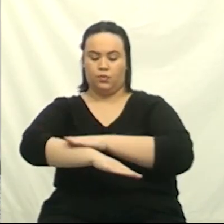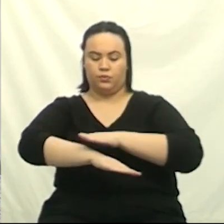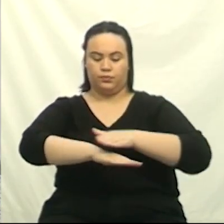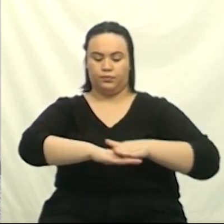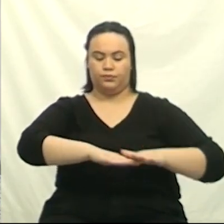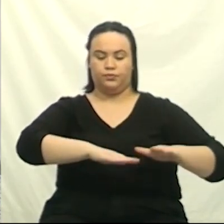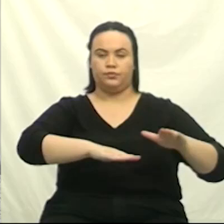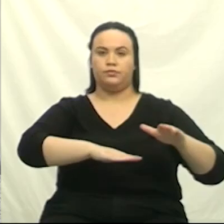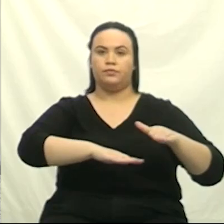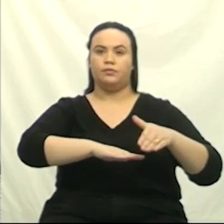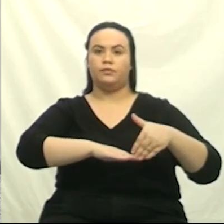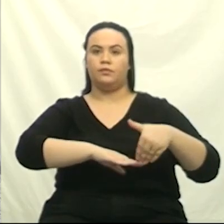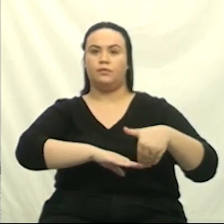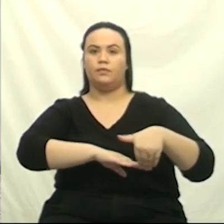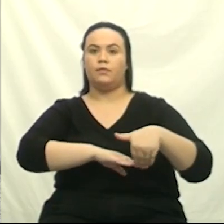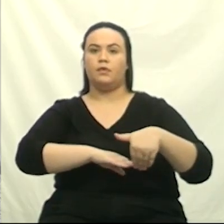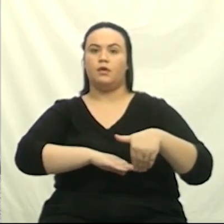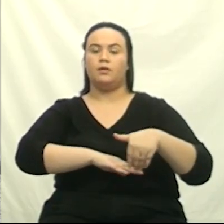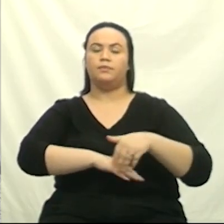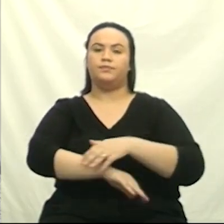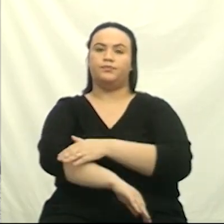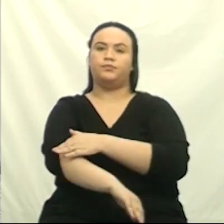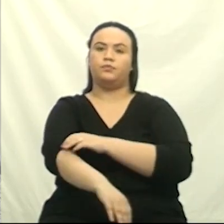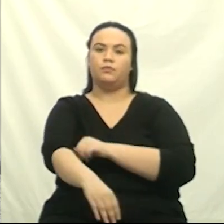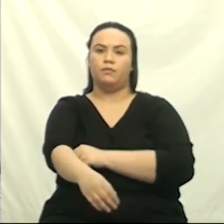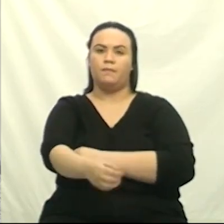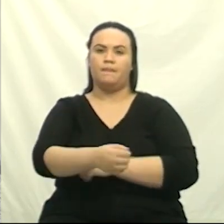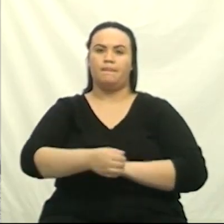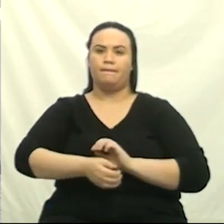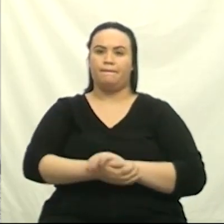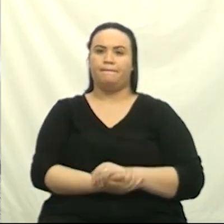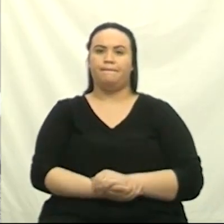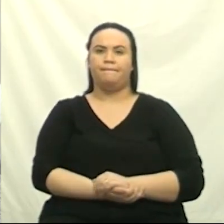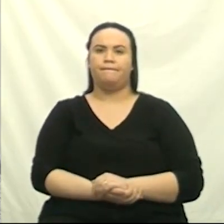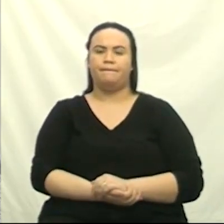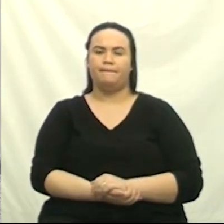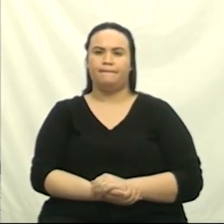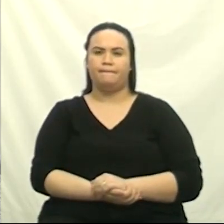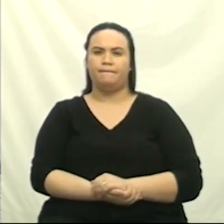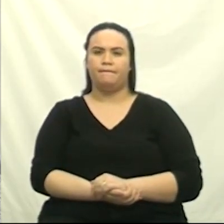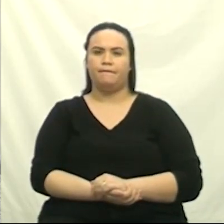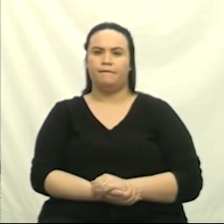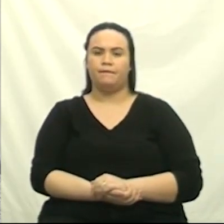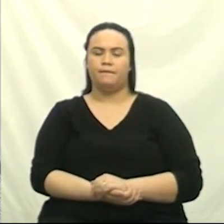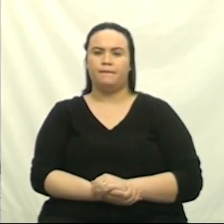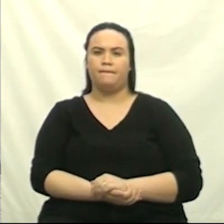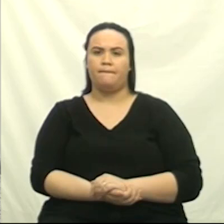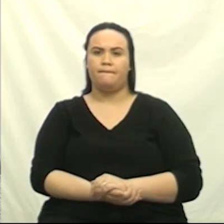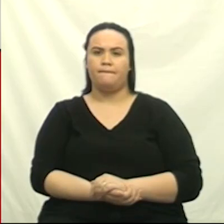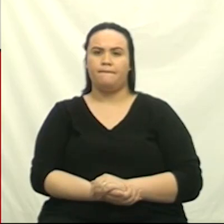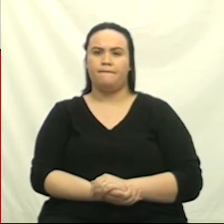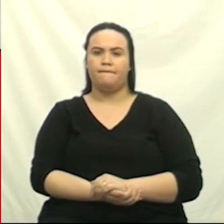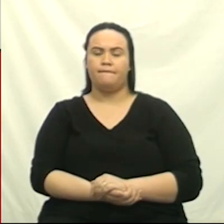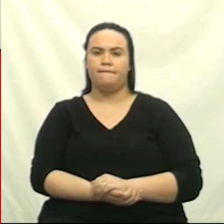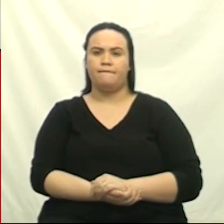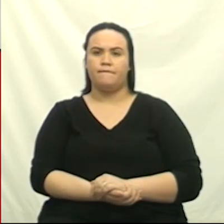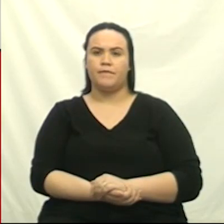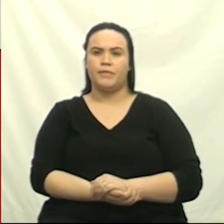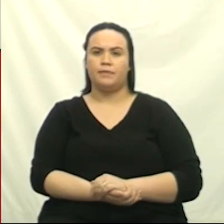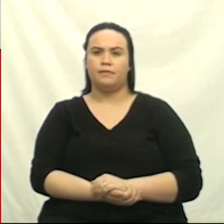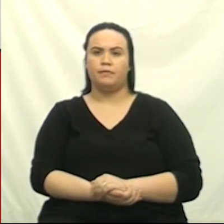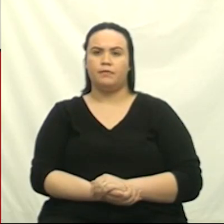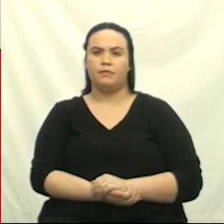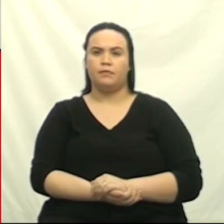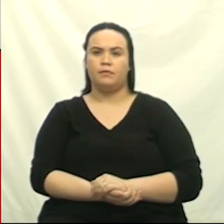trânsito localizada nas ruas Placidina Inácia Fernandes Adelma Rodrigues Brás